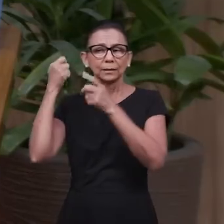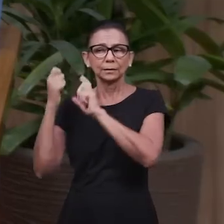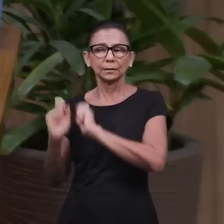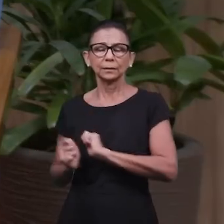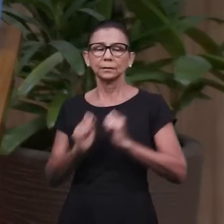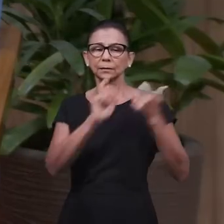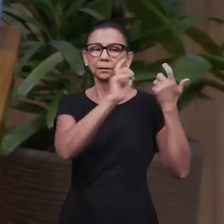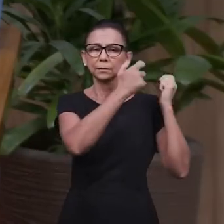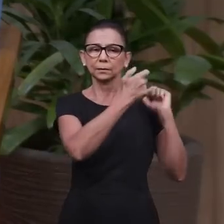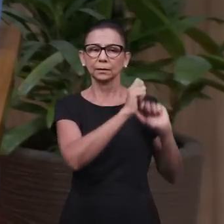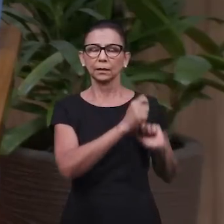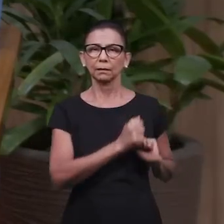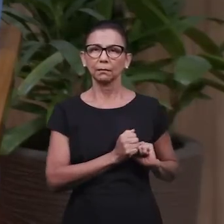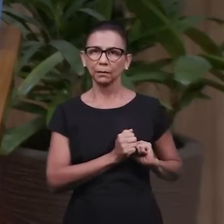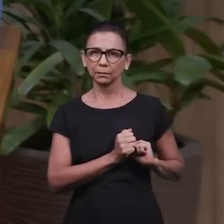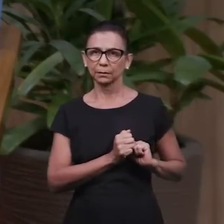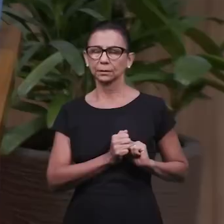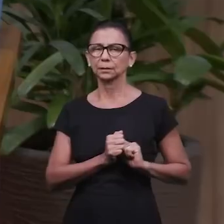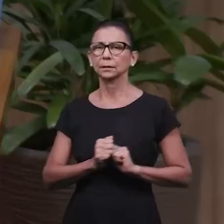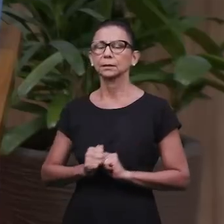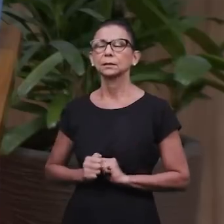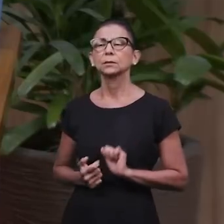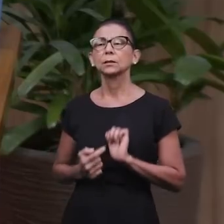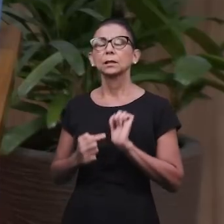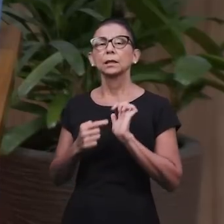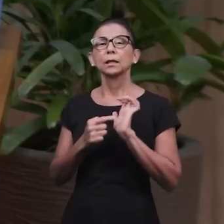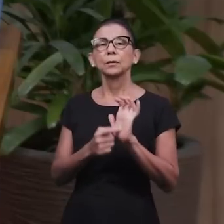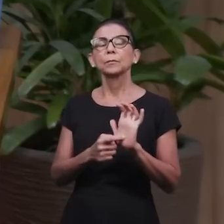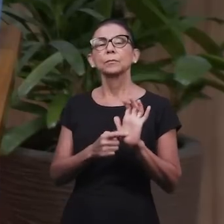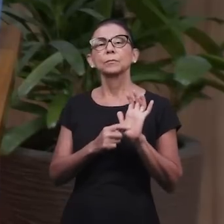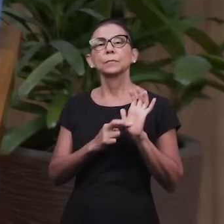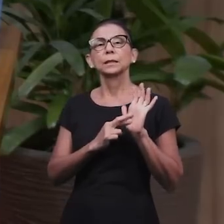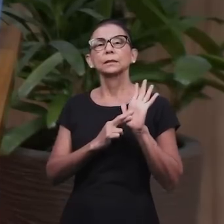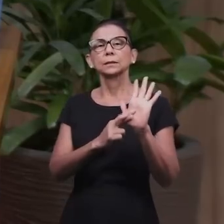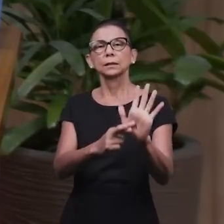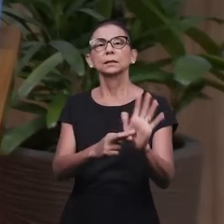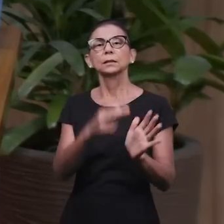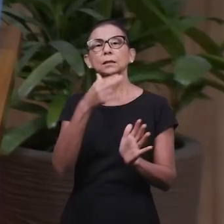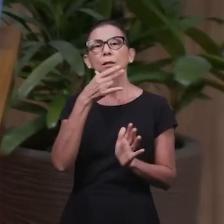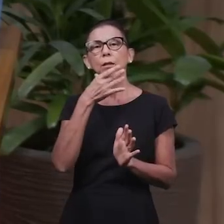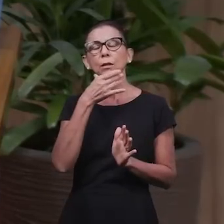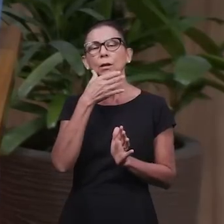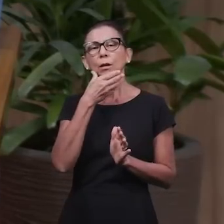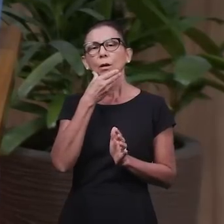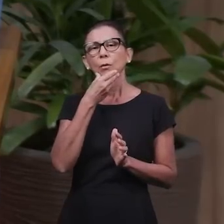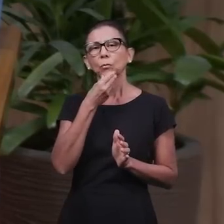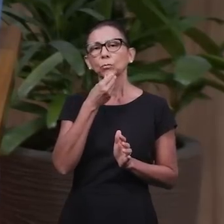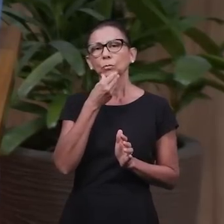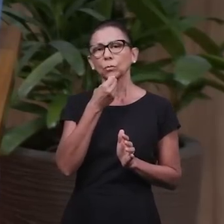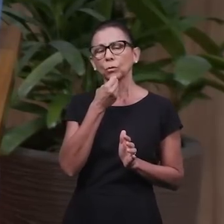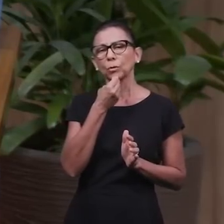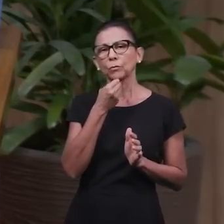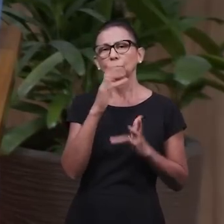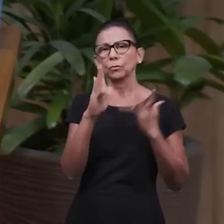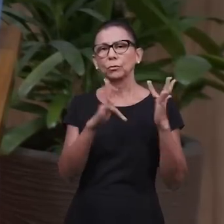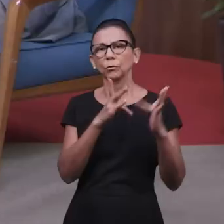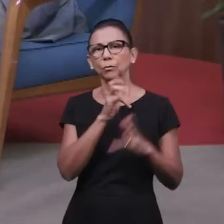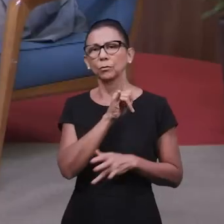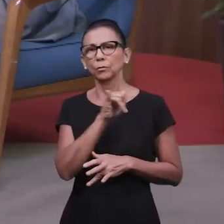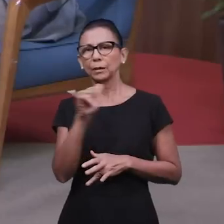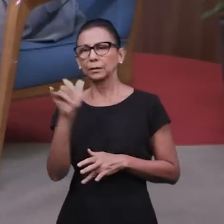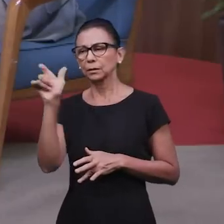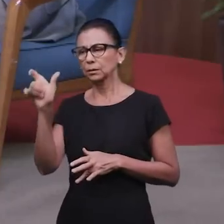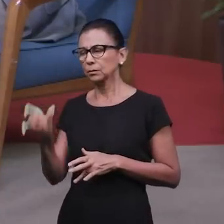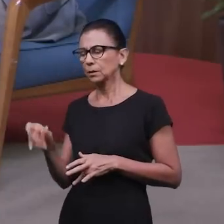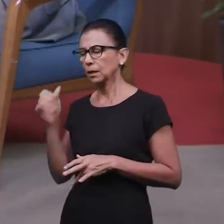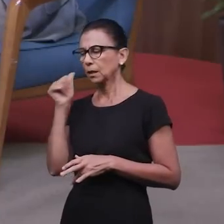da noiva. Da noiva. Aquilo que ele identifica na noiva. Como é que a gente pode ver profeticamente, então, essa linha subjacente?